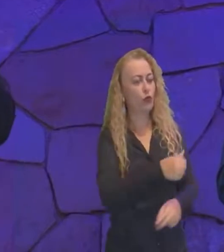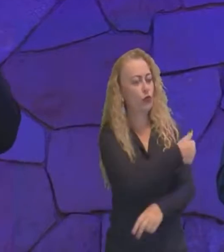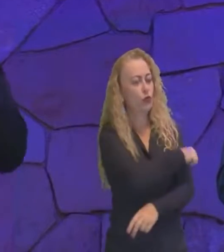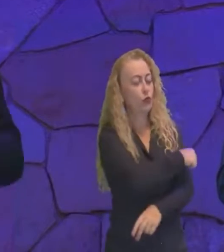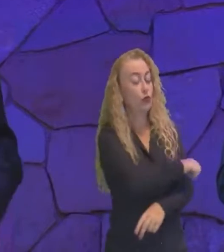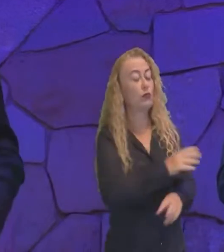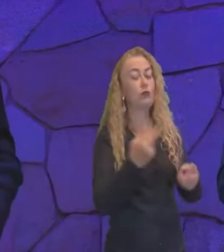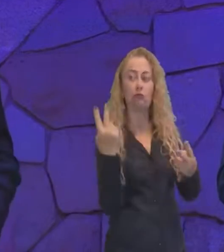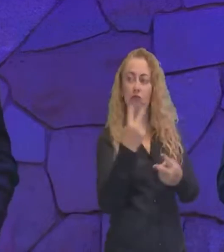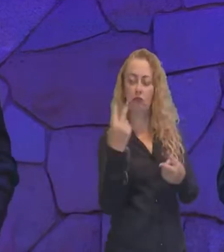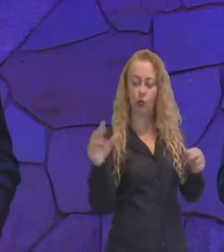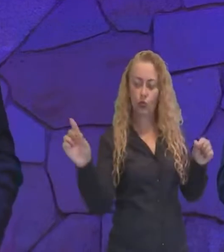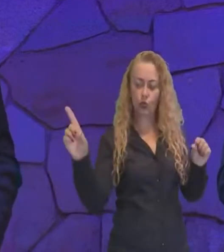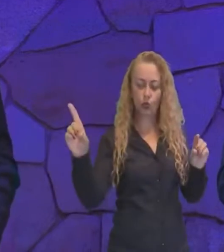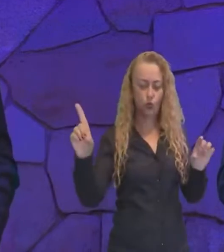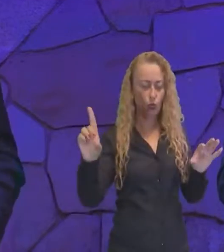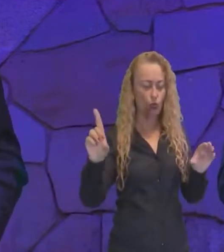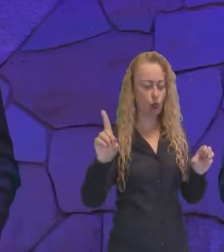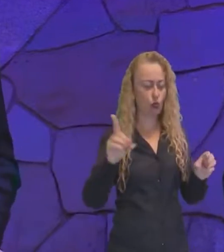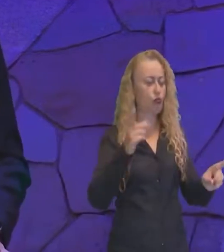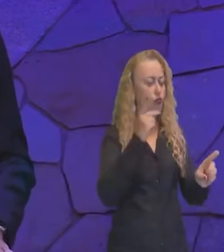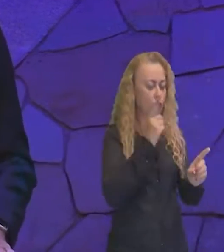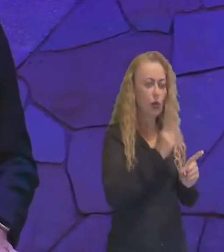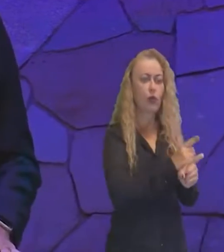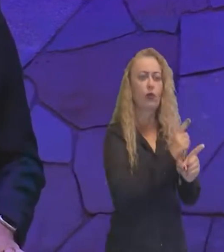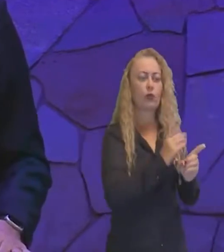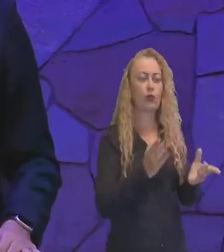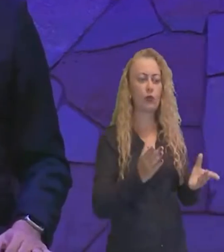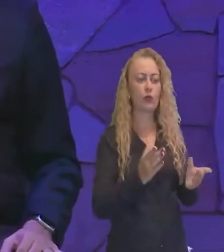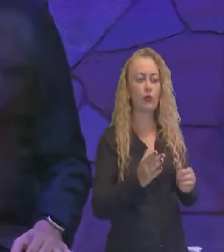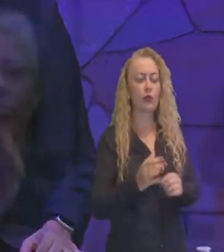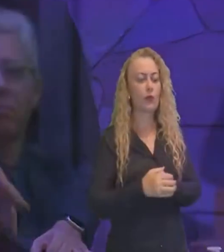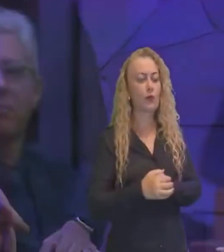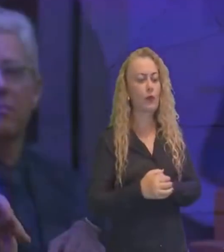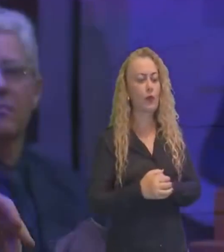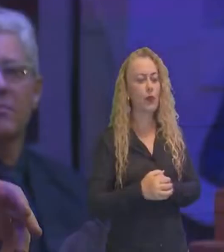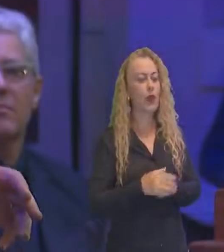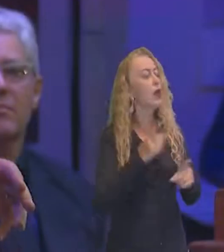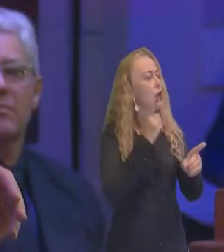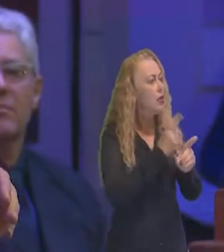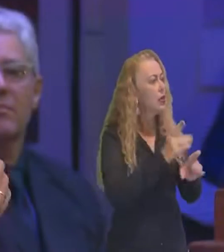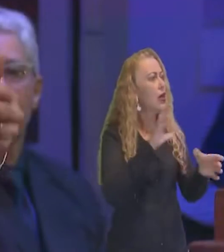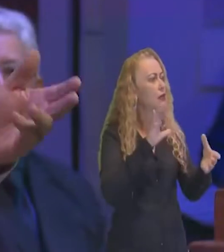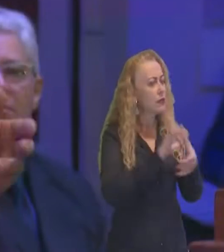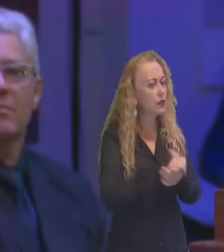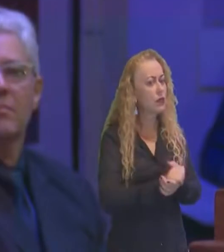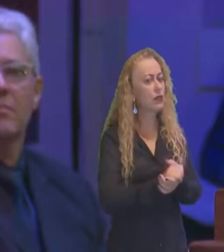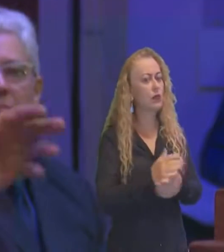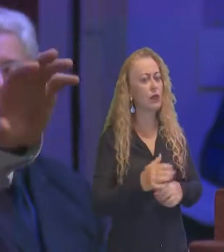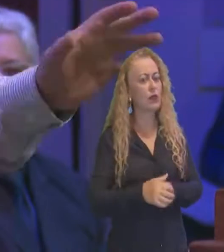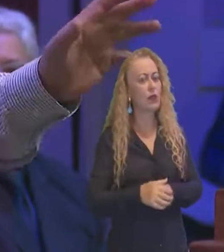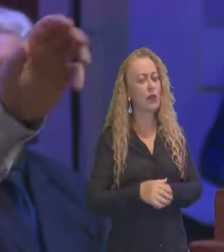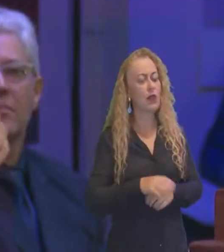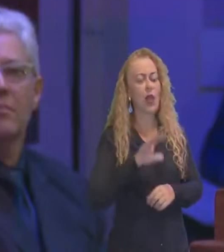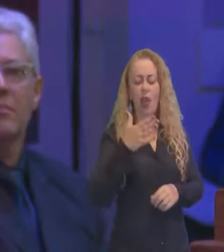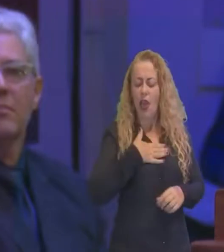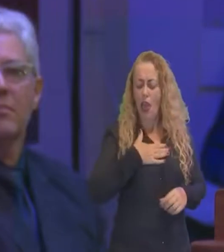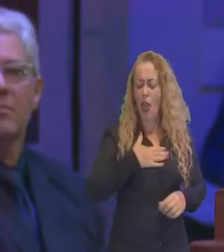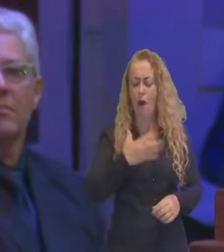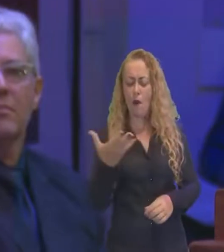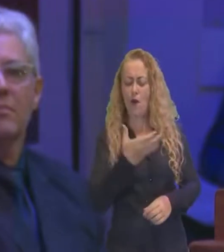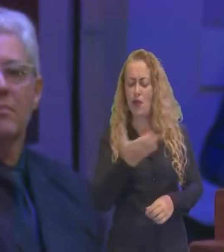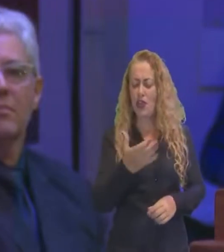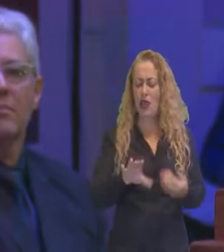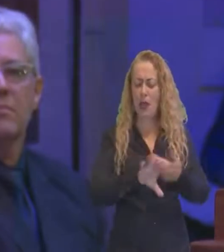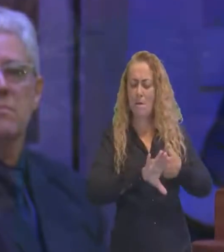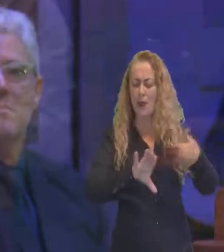encontramos. É bem verdade que eu casei obrigado. E é verdade mesmo, né? Ela me obrigou, eu quis